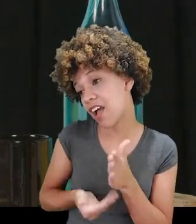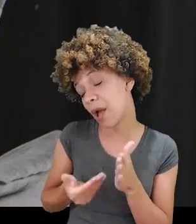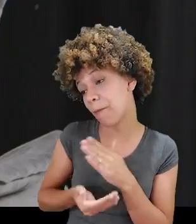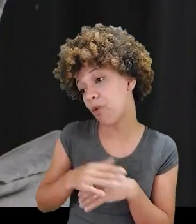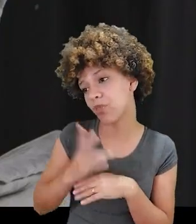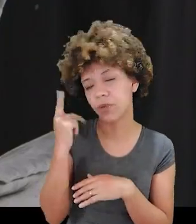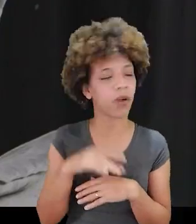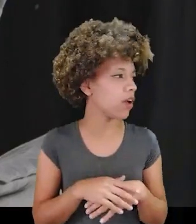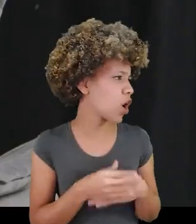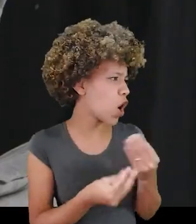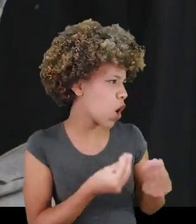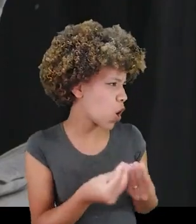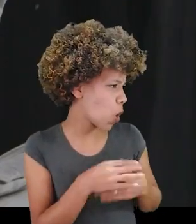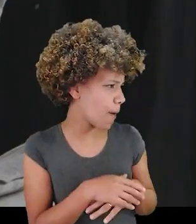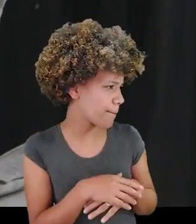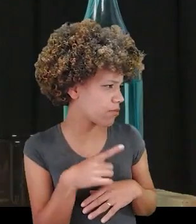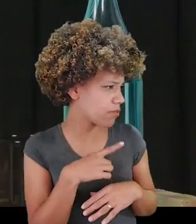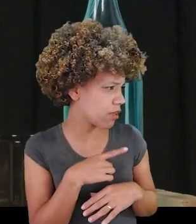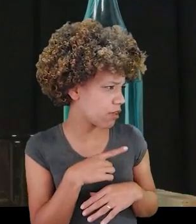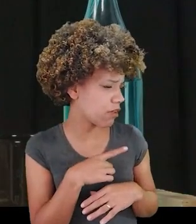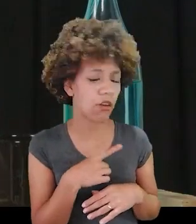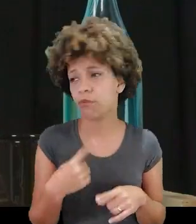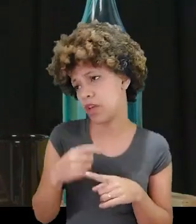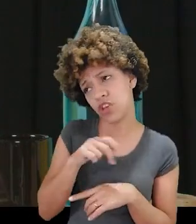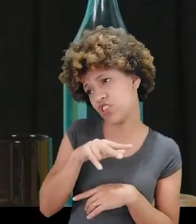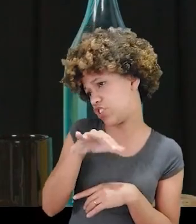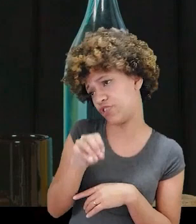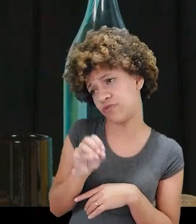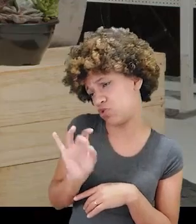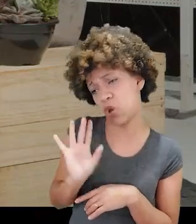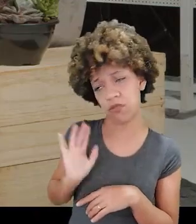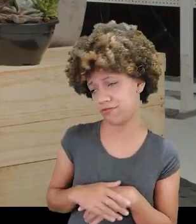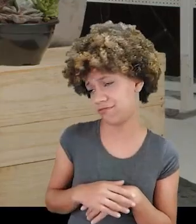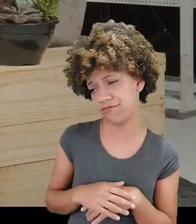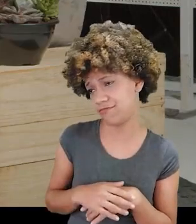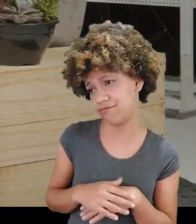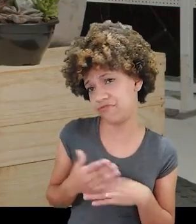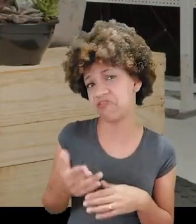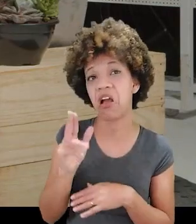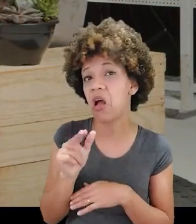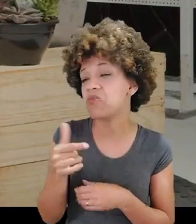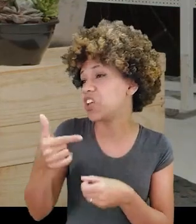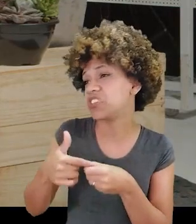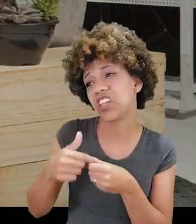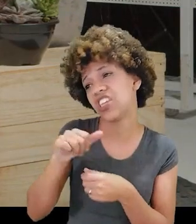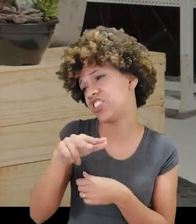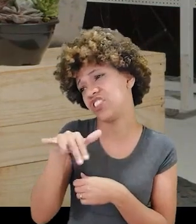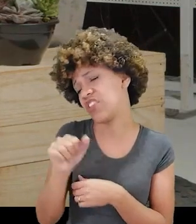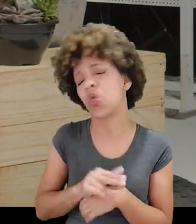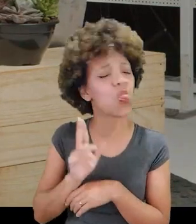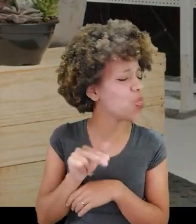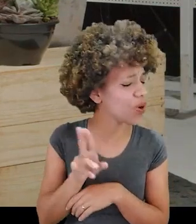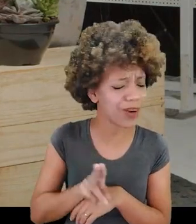Acabou de acabar com a presença da gasolina normal para gasolina aditivada aquela até de tio Tomás dentinho só isso é isso eu nunca